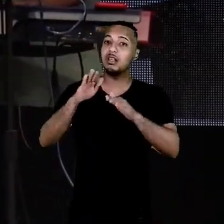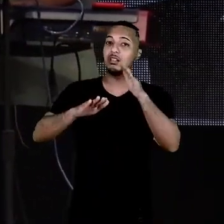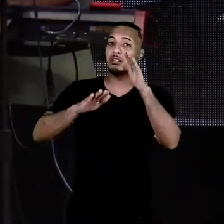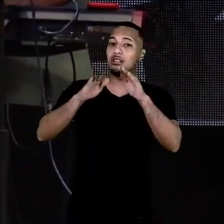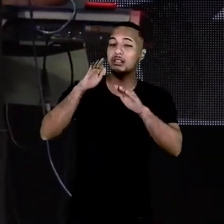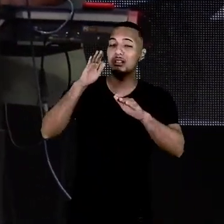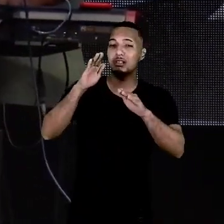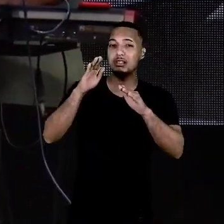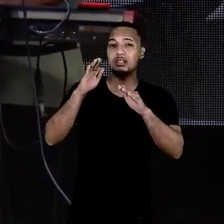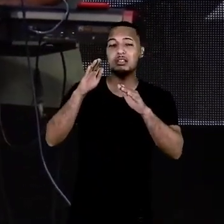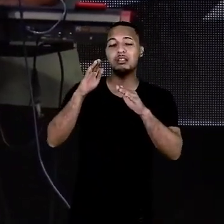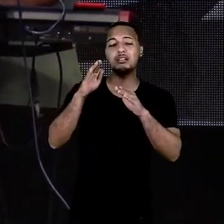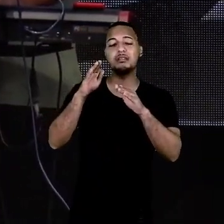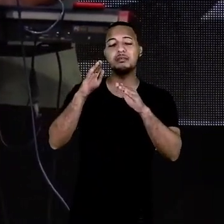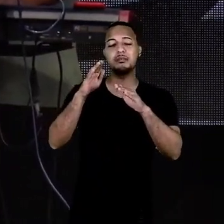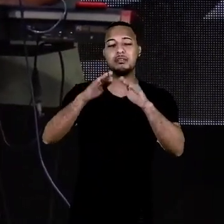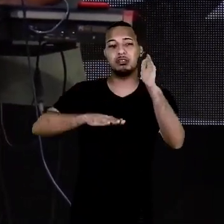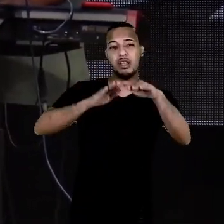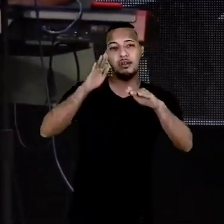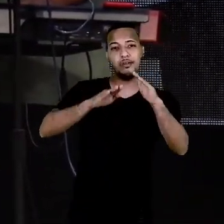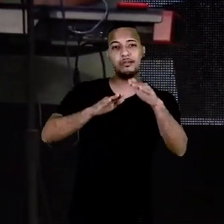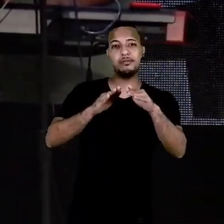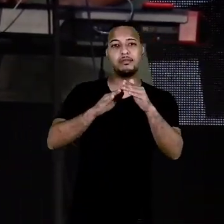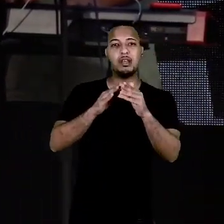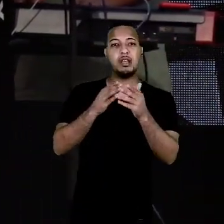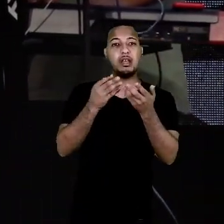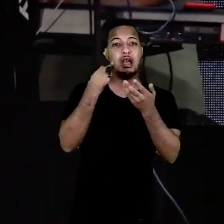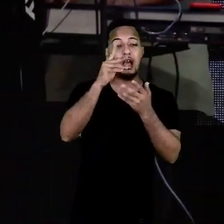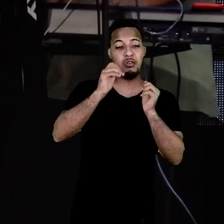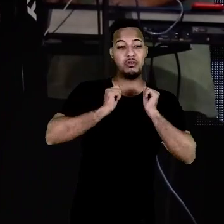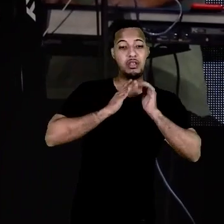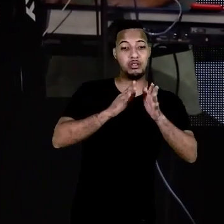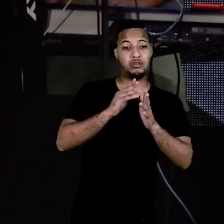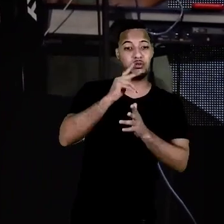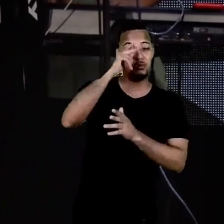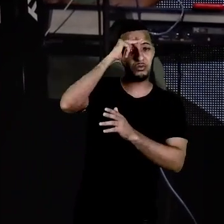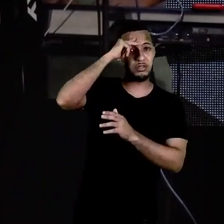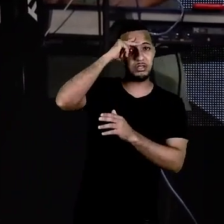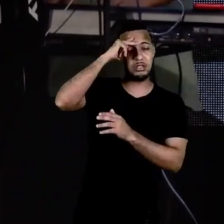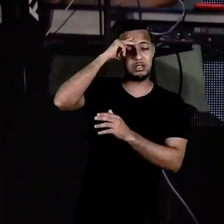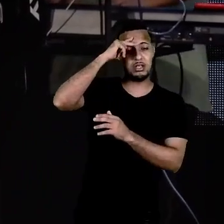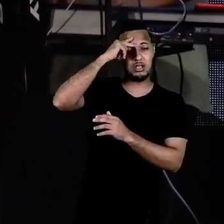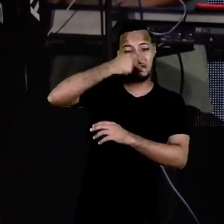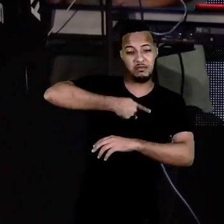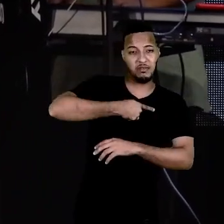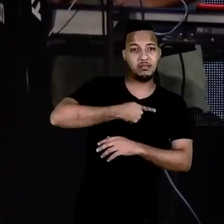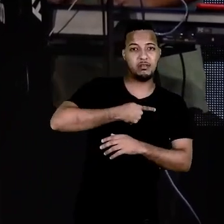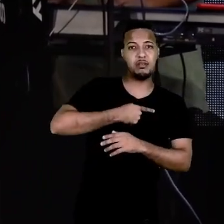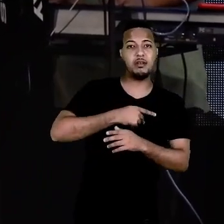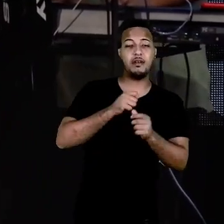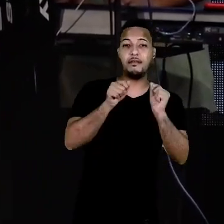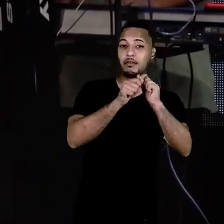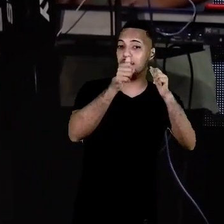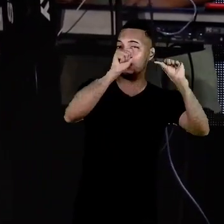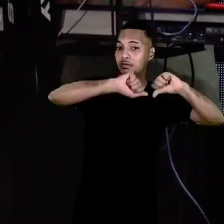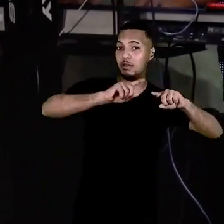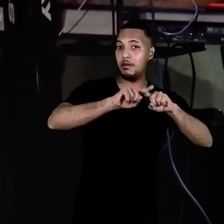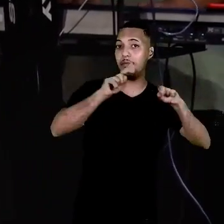Deus. E não é isso que Ele quer. Ele quer que as suas atitudes façam com que você corra para